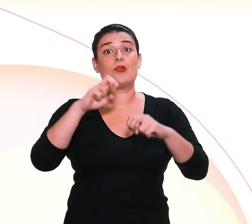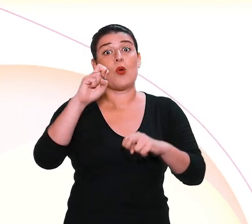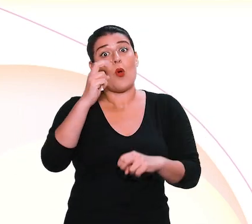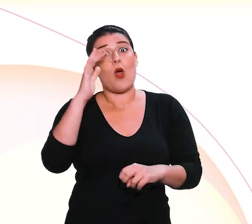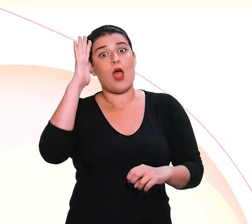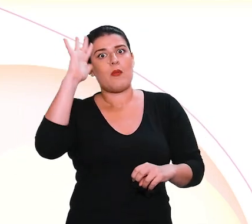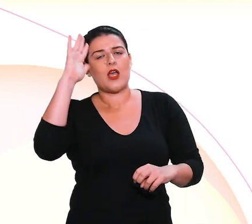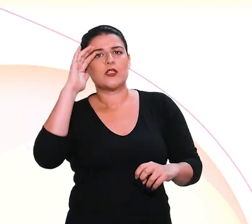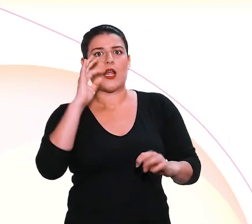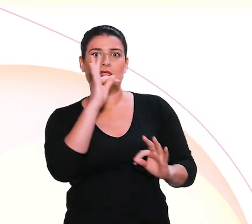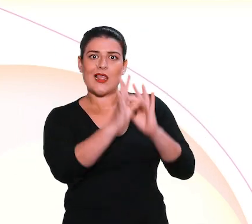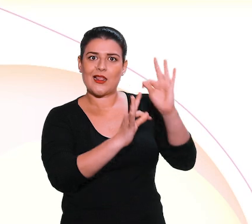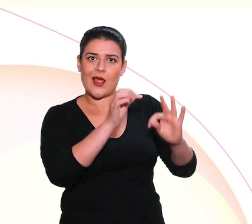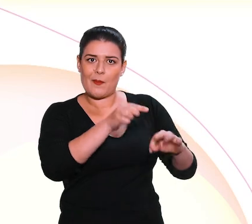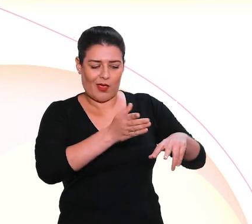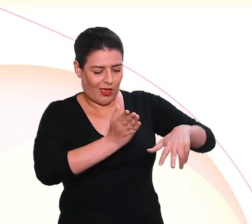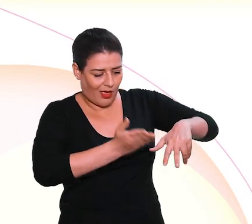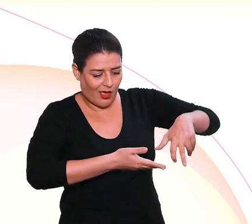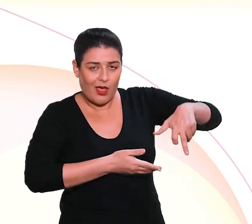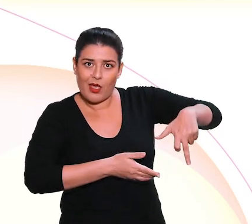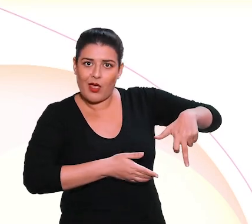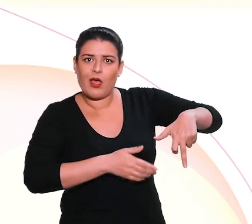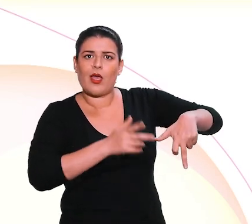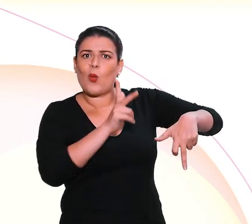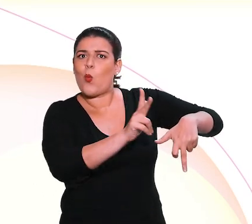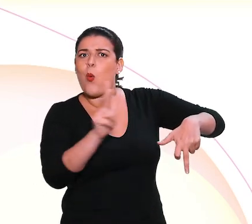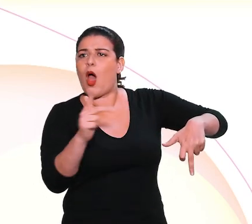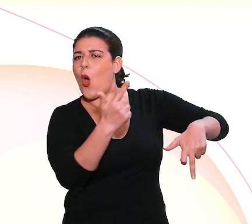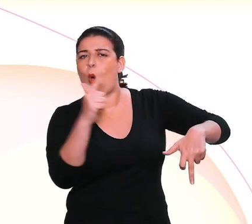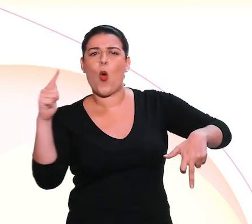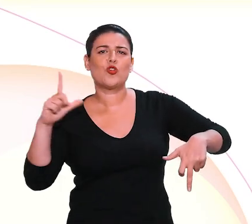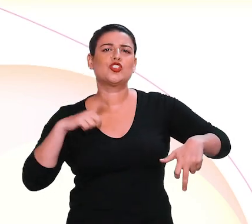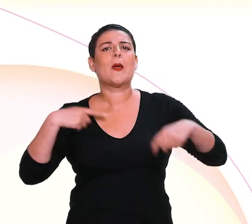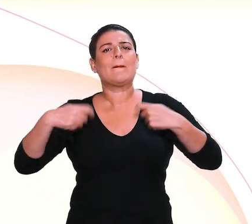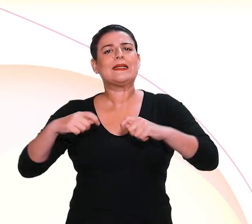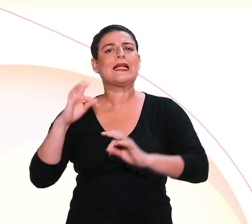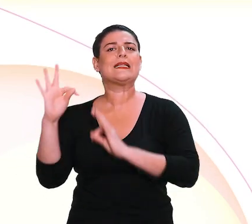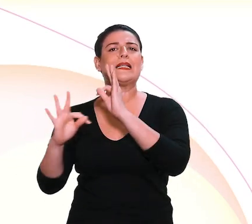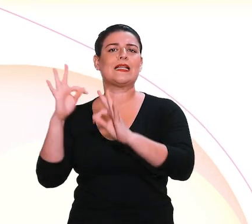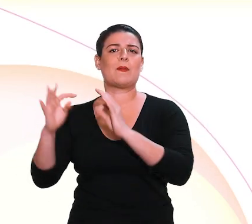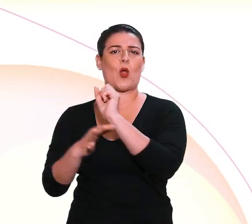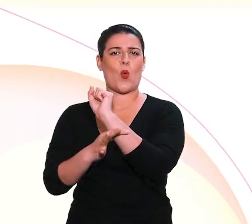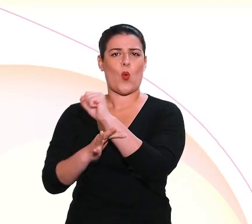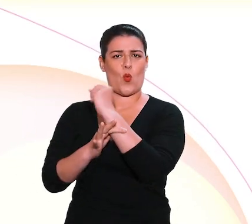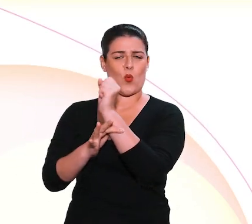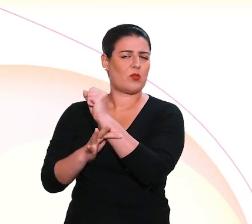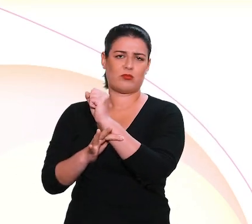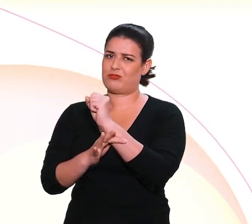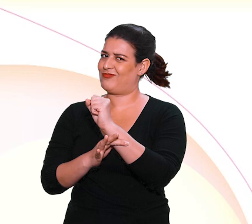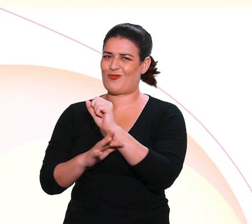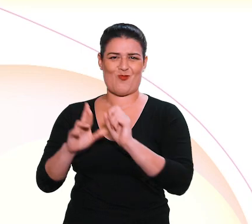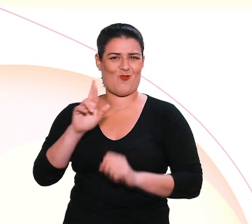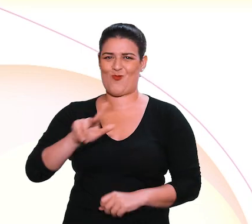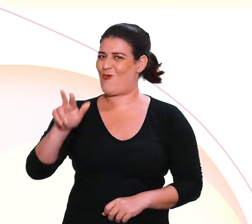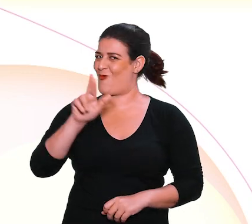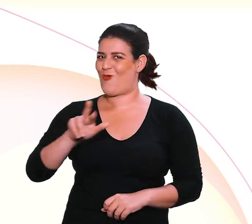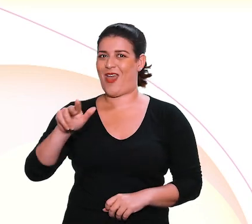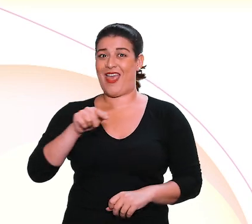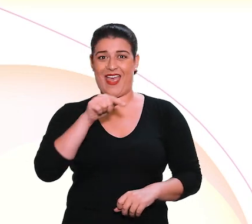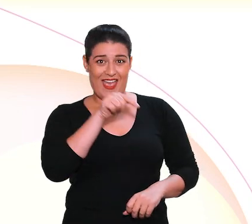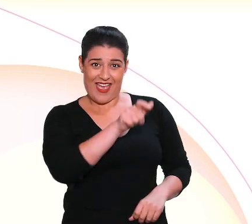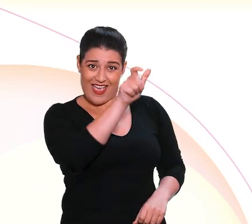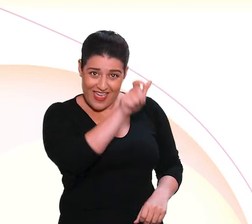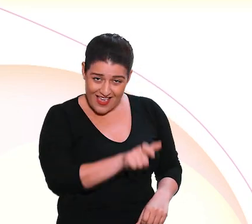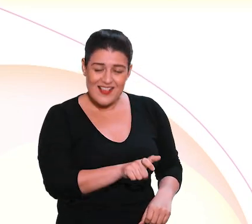que tratar um paciente amputado é como tratar qualquer outro paciente com uma condição traumato-ortopédica. Isso não é verdade, pessoal. Esse